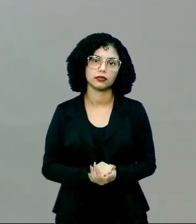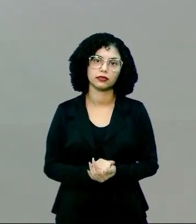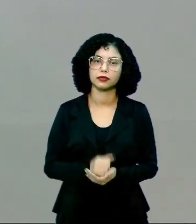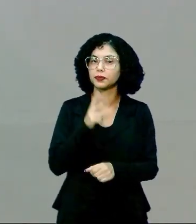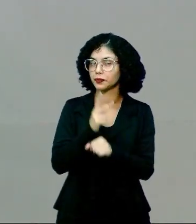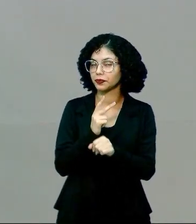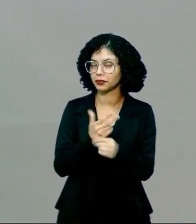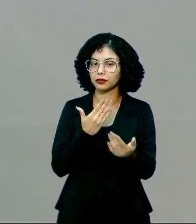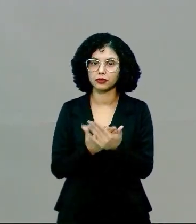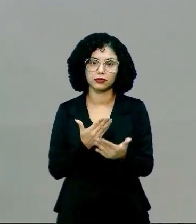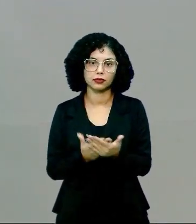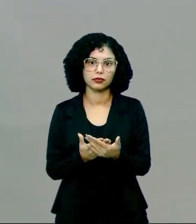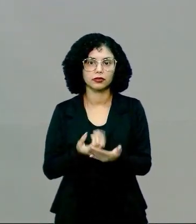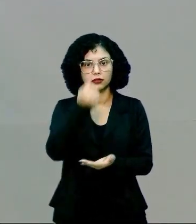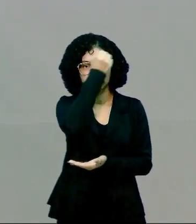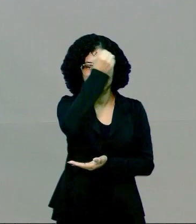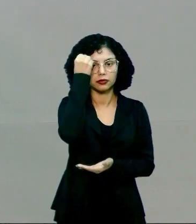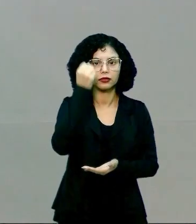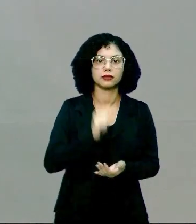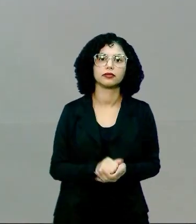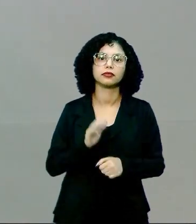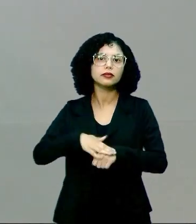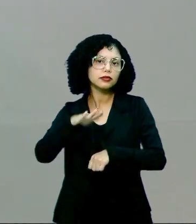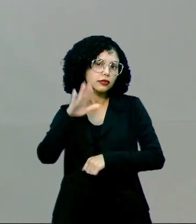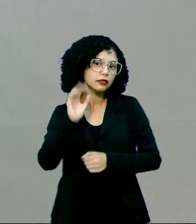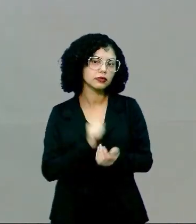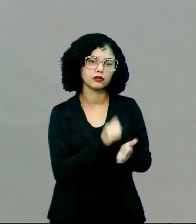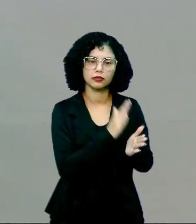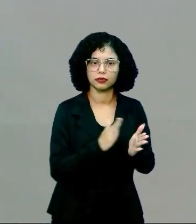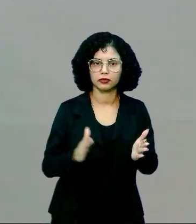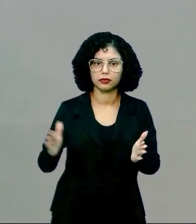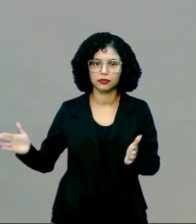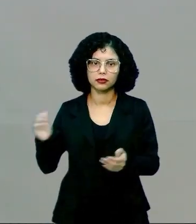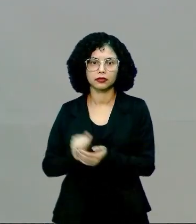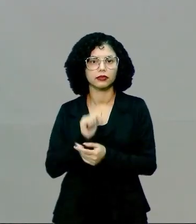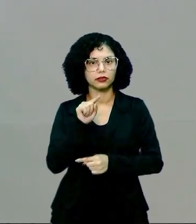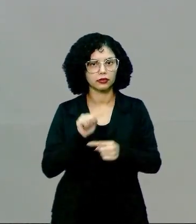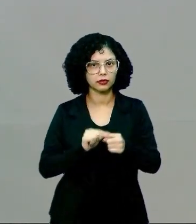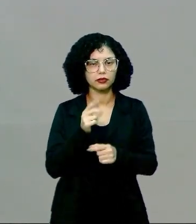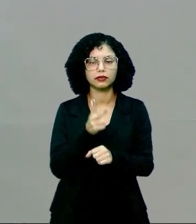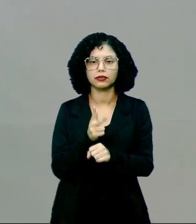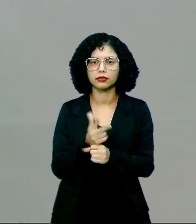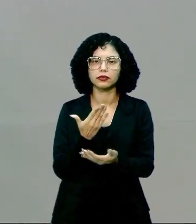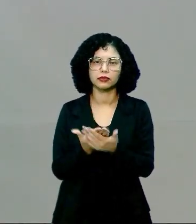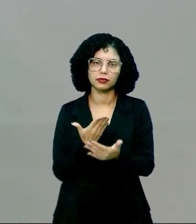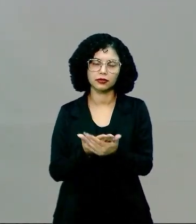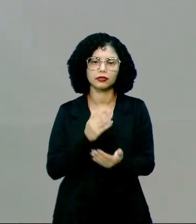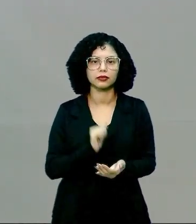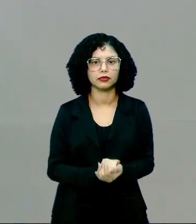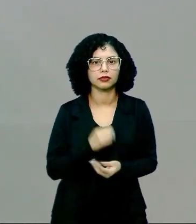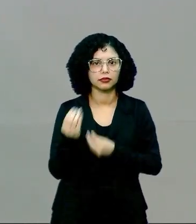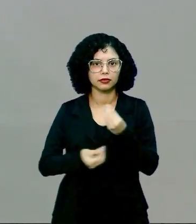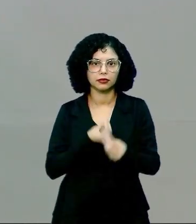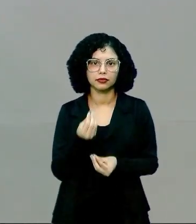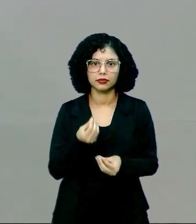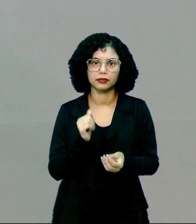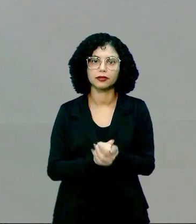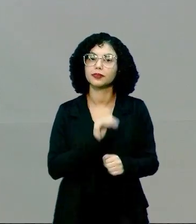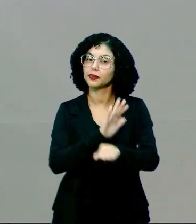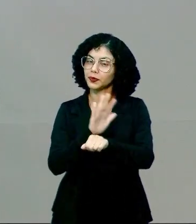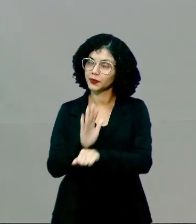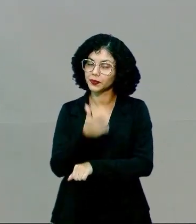esta videoaula de Sociologia é mais uma sequência de videoaulas que tem como finalidade contribuir com o